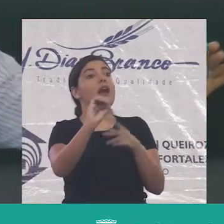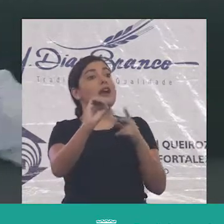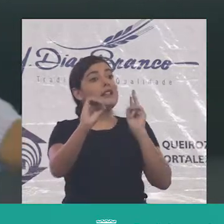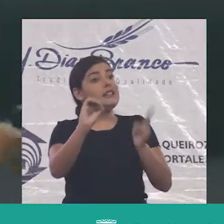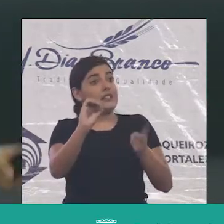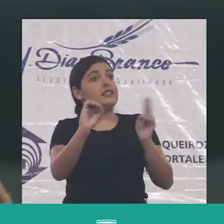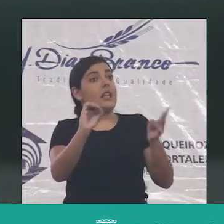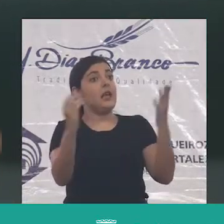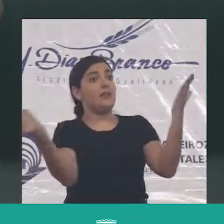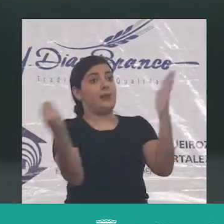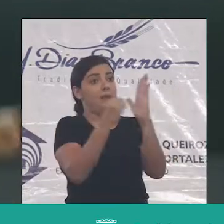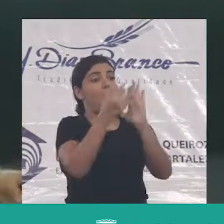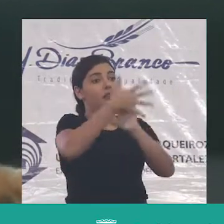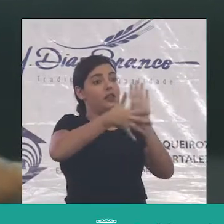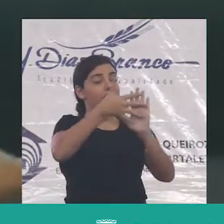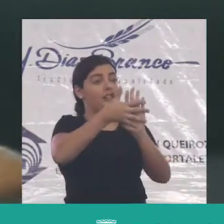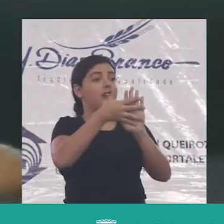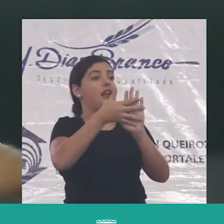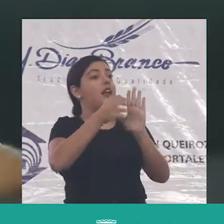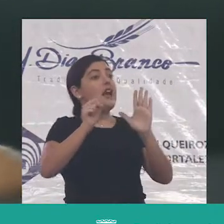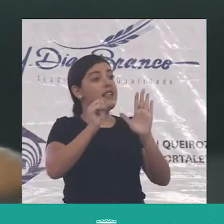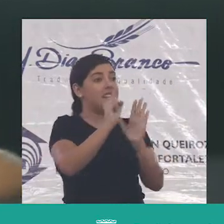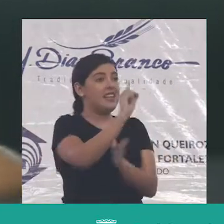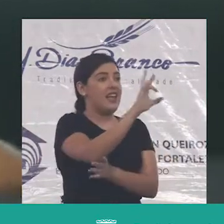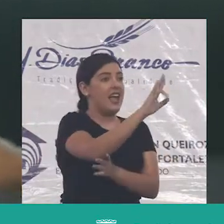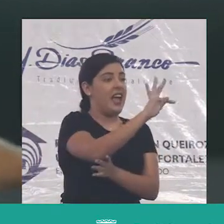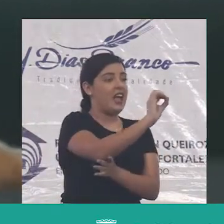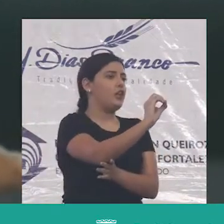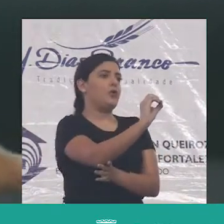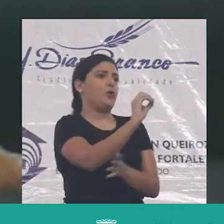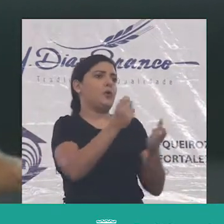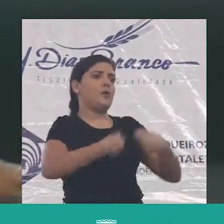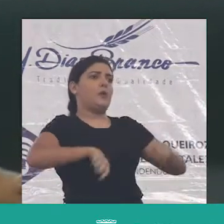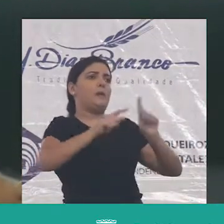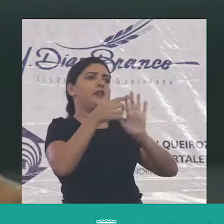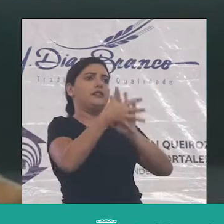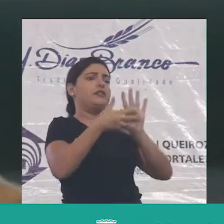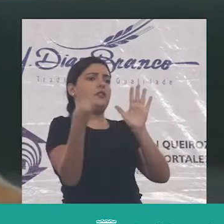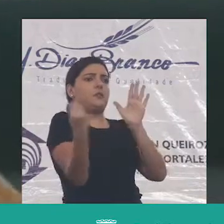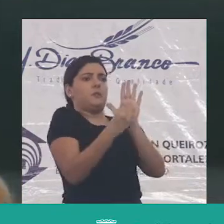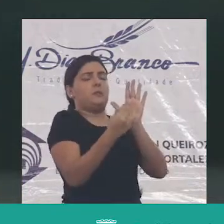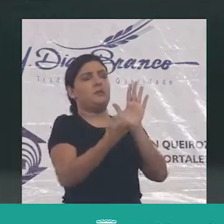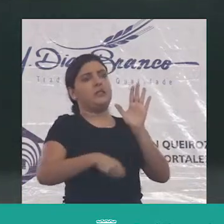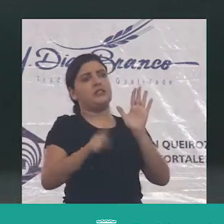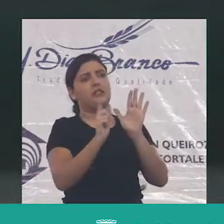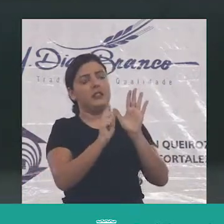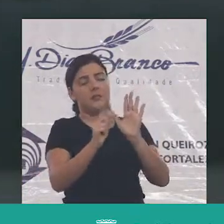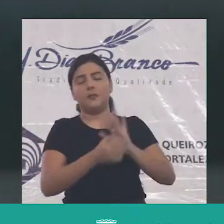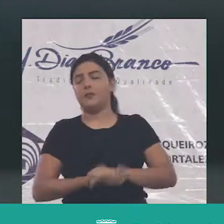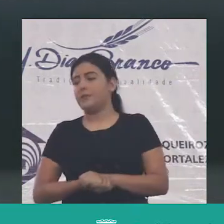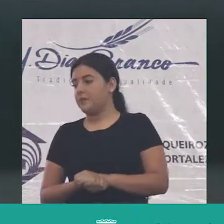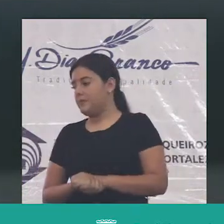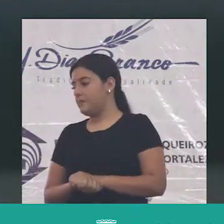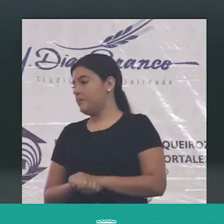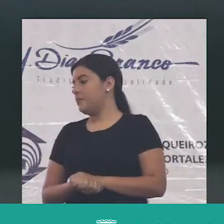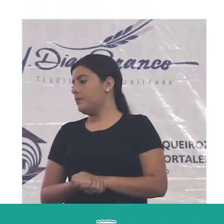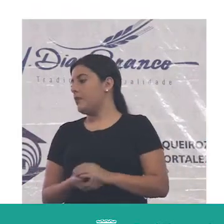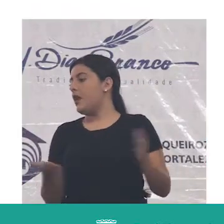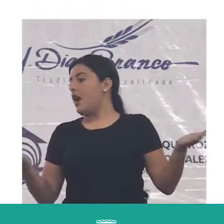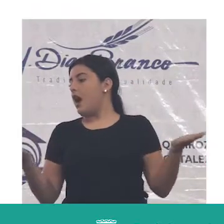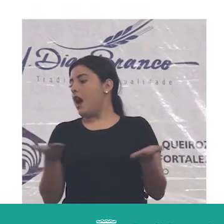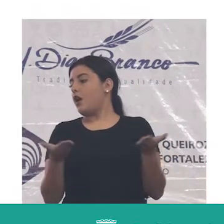reto. Regular só se tiver escrito também. Nos outros casos vai ser um polígono qualquer. Continua.